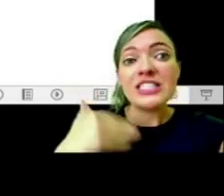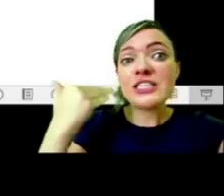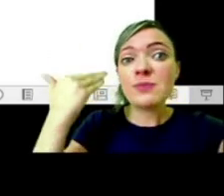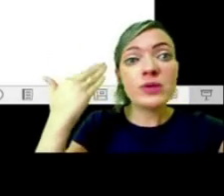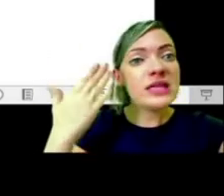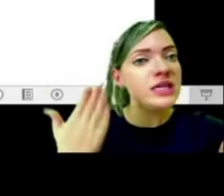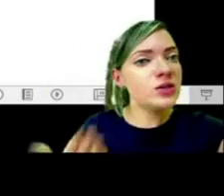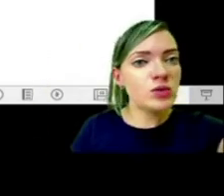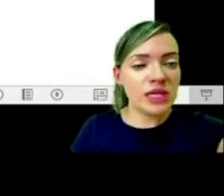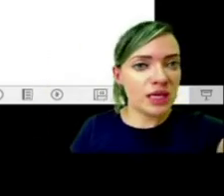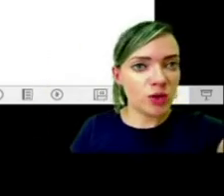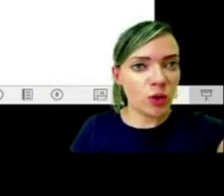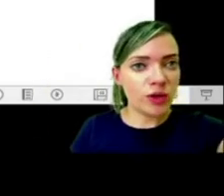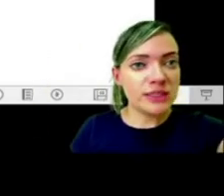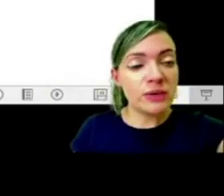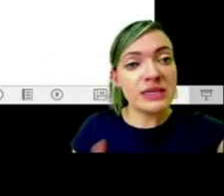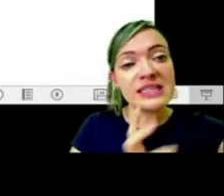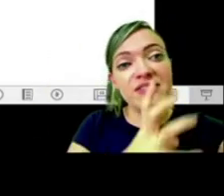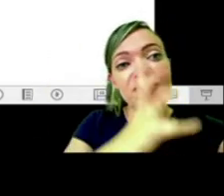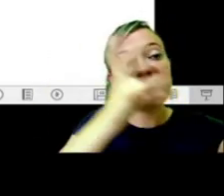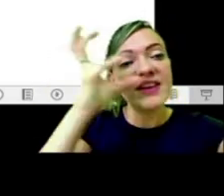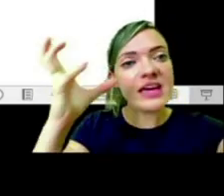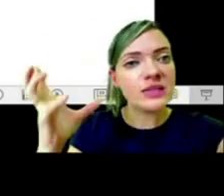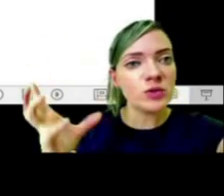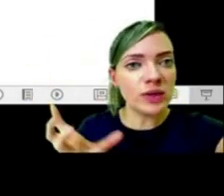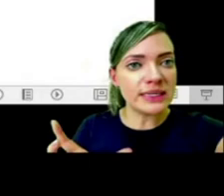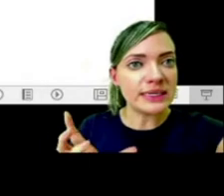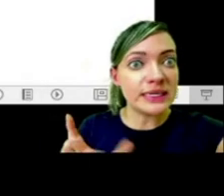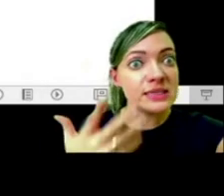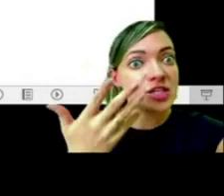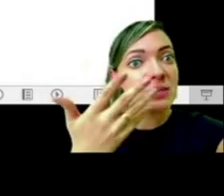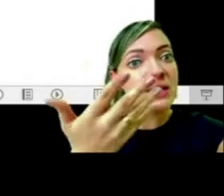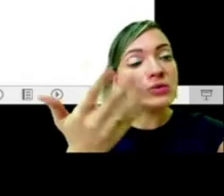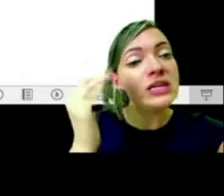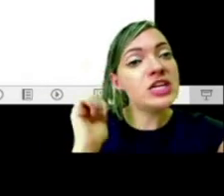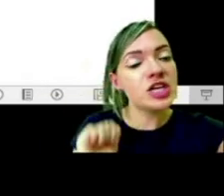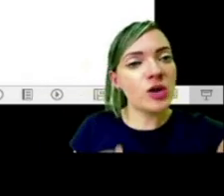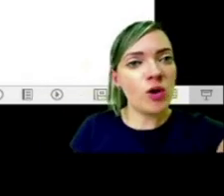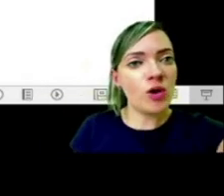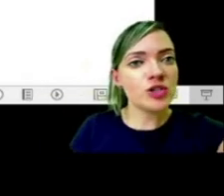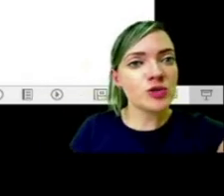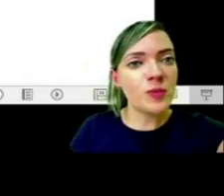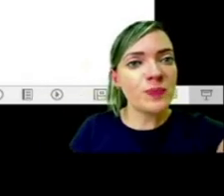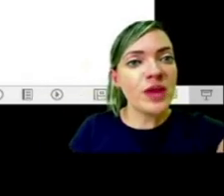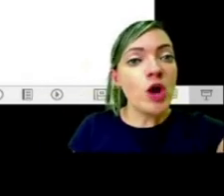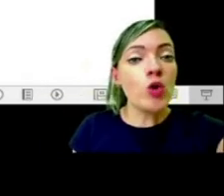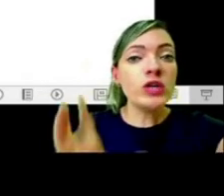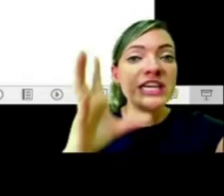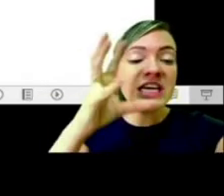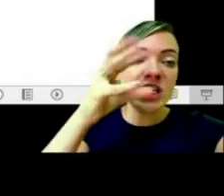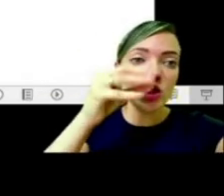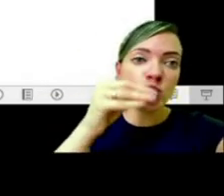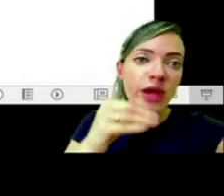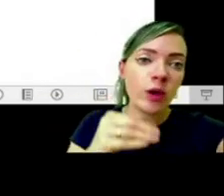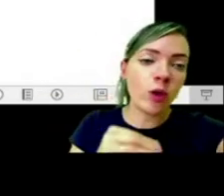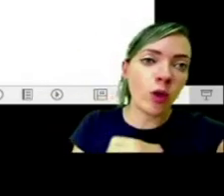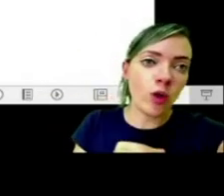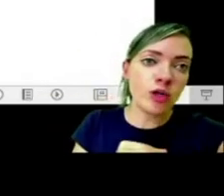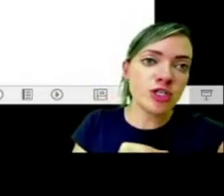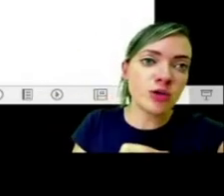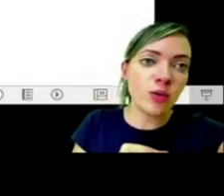reproduzindo, disputando território. Então ele está vivendo ali. Isso é chamado nicho ecológico. O